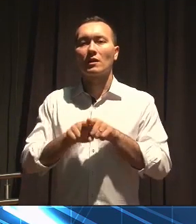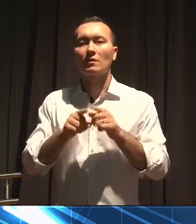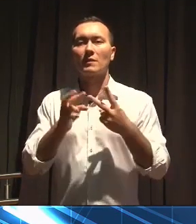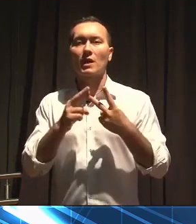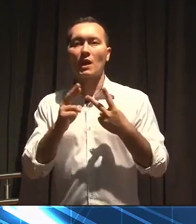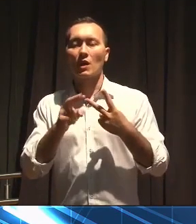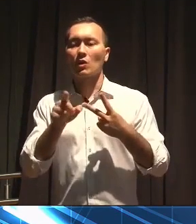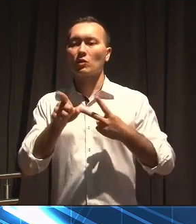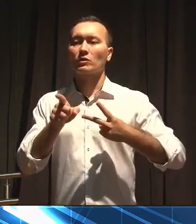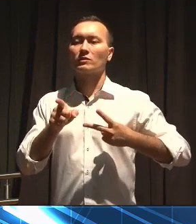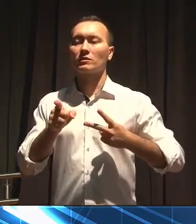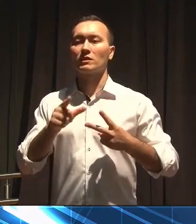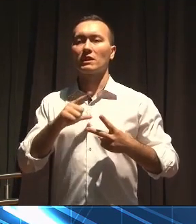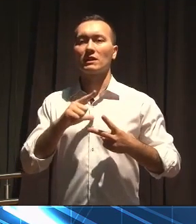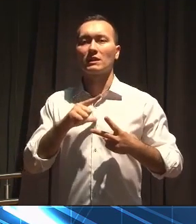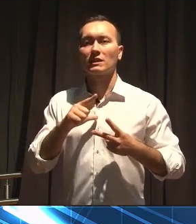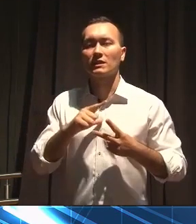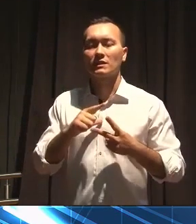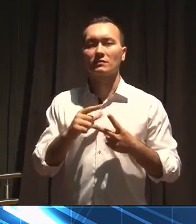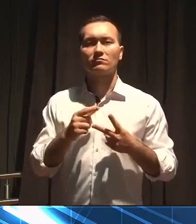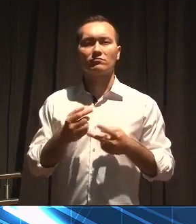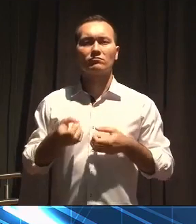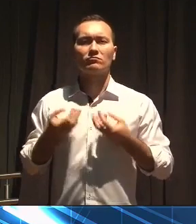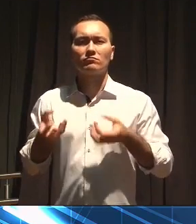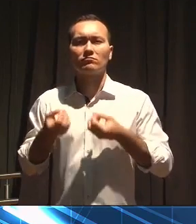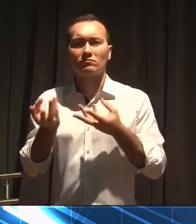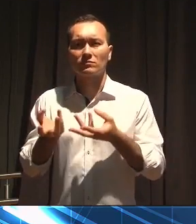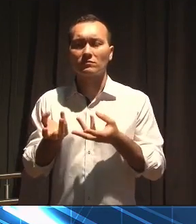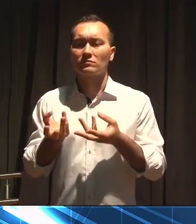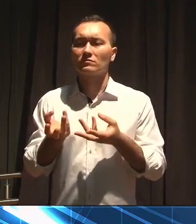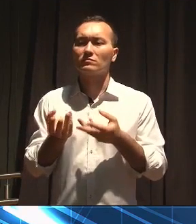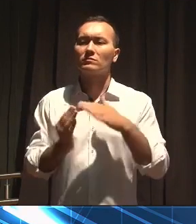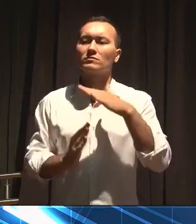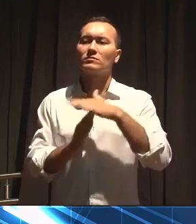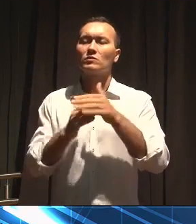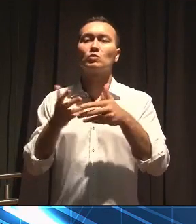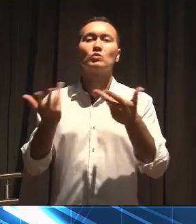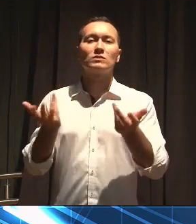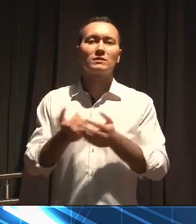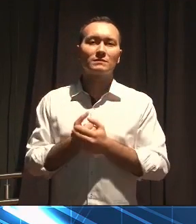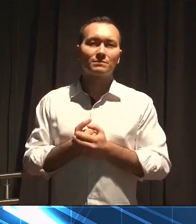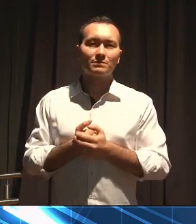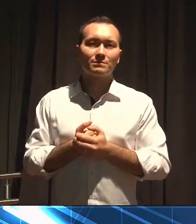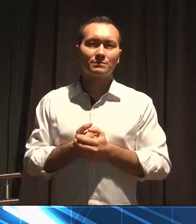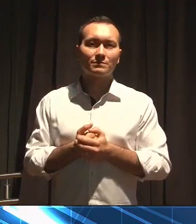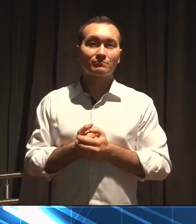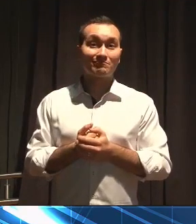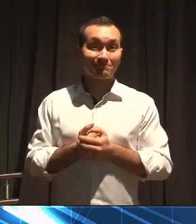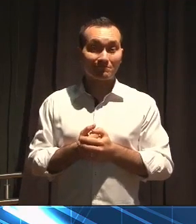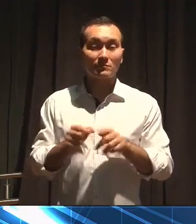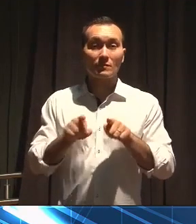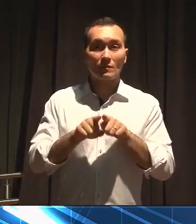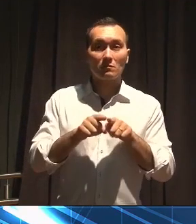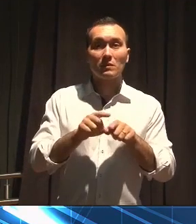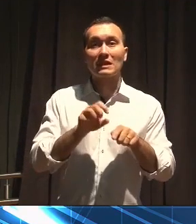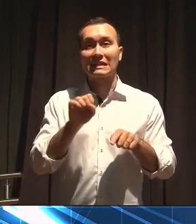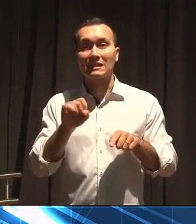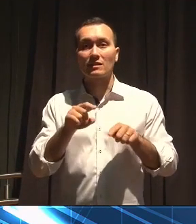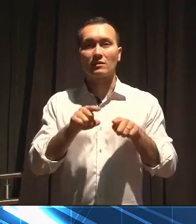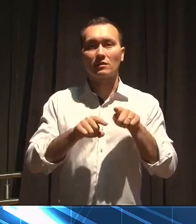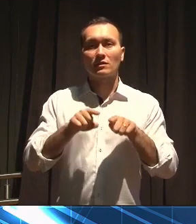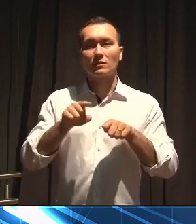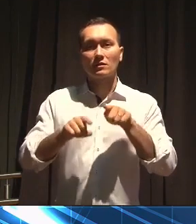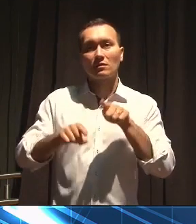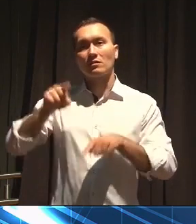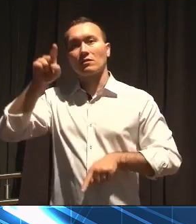dentro, e também se tiver alguma coisa oscilando muito para cima, com muitas réplicas, por exemplo, dentro do Kubernetes, muitos pods, tu vai começar a questionar